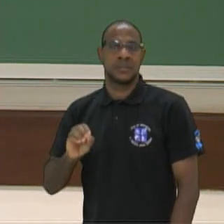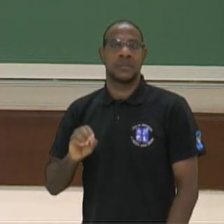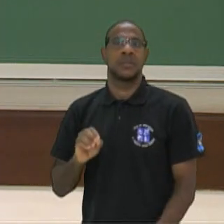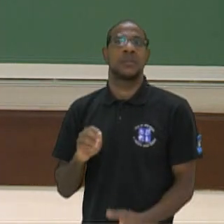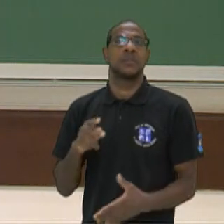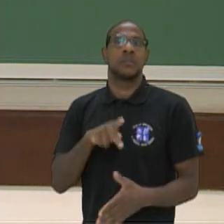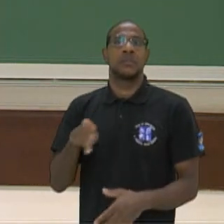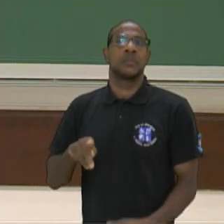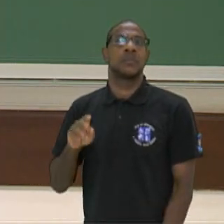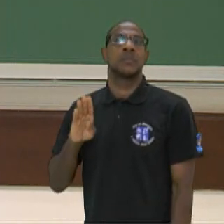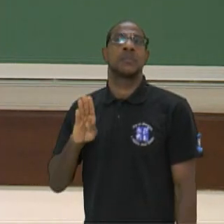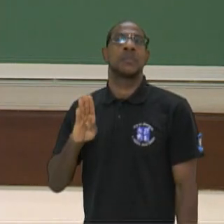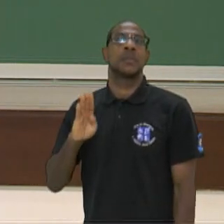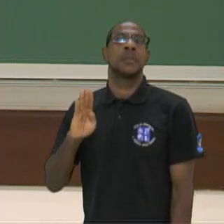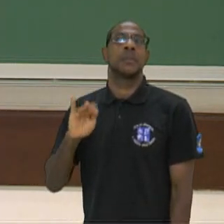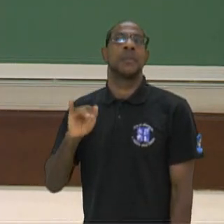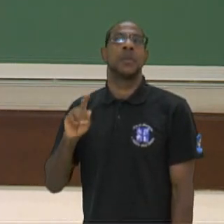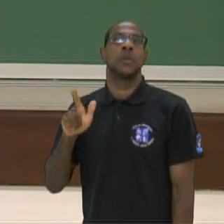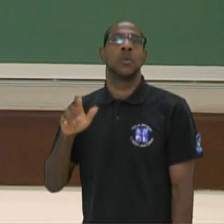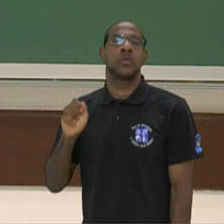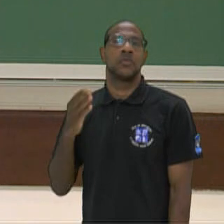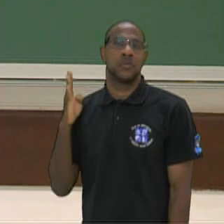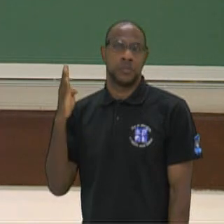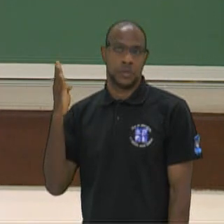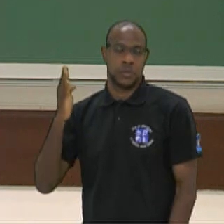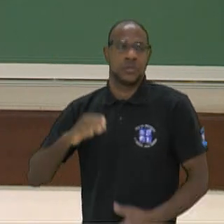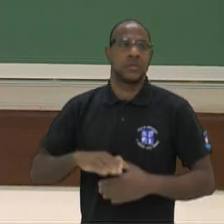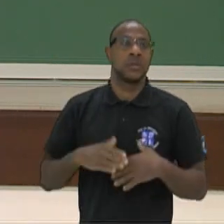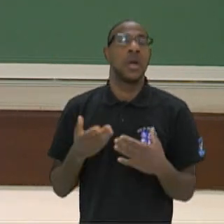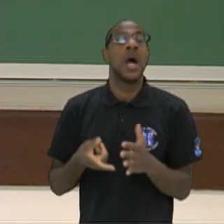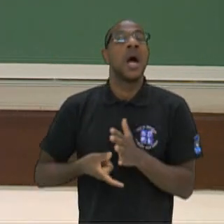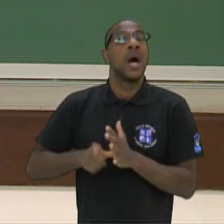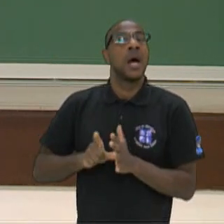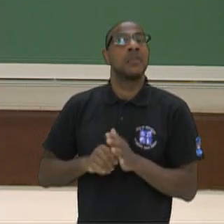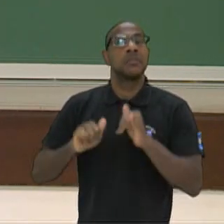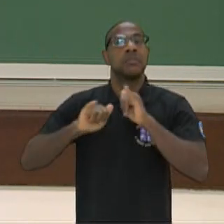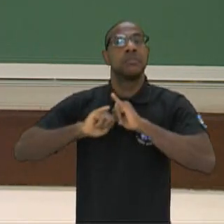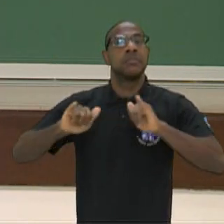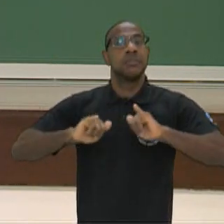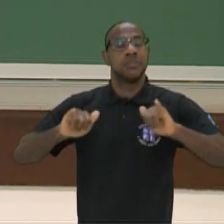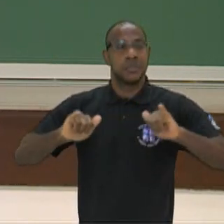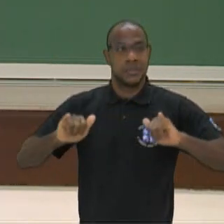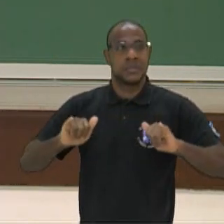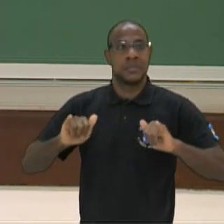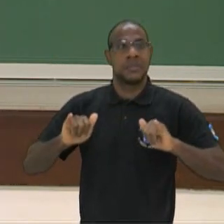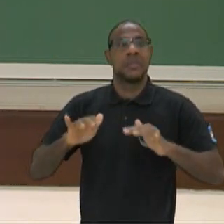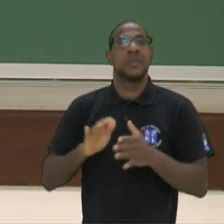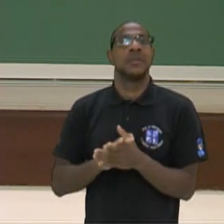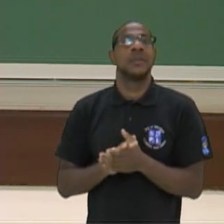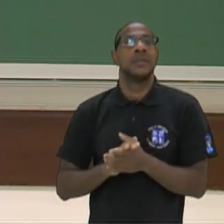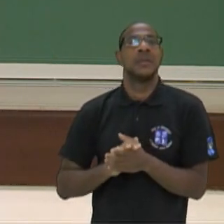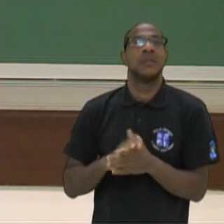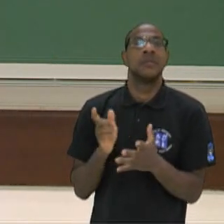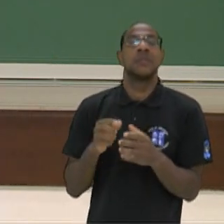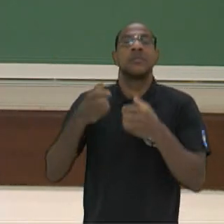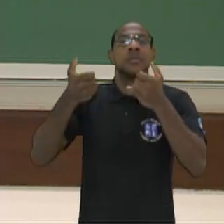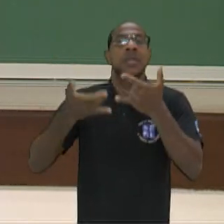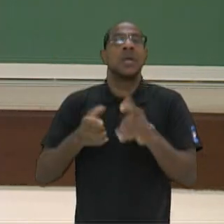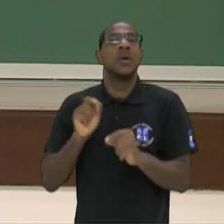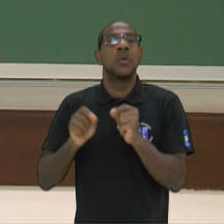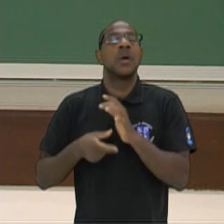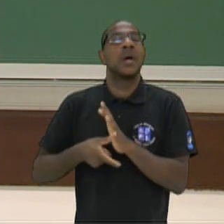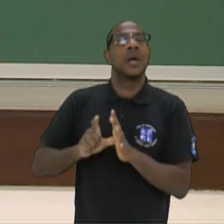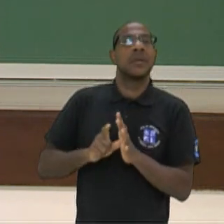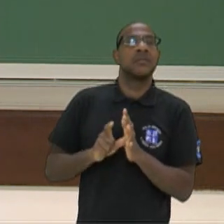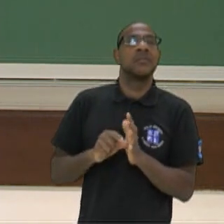hoje. Antes eu vou dar um lembrete geral para a gente ter noção do que vai ser falado, né? Porque na verdade é